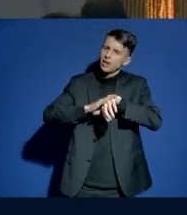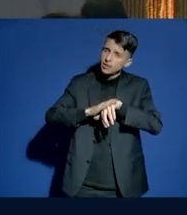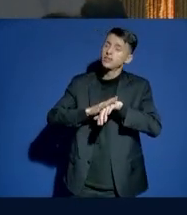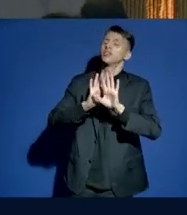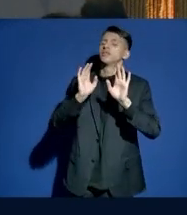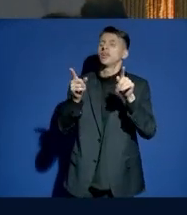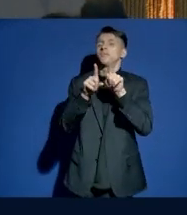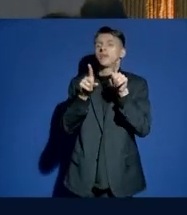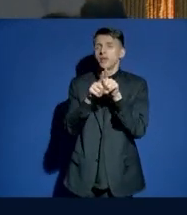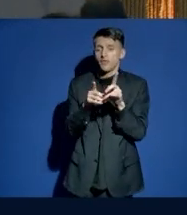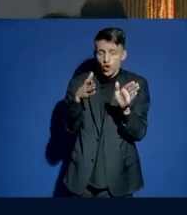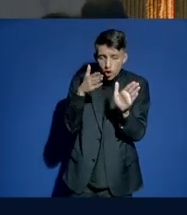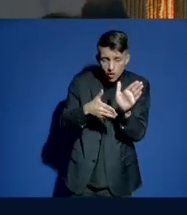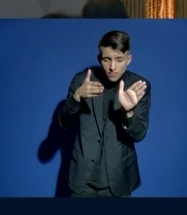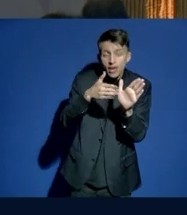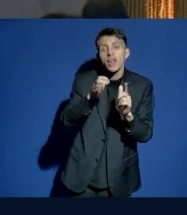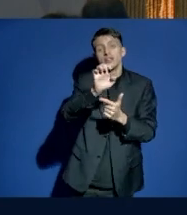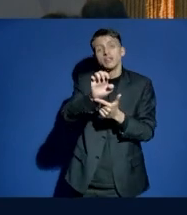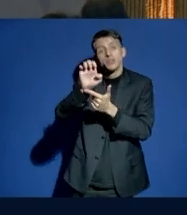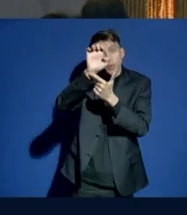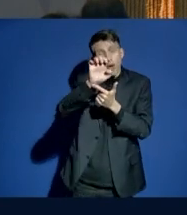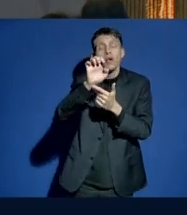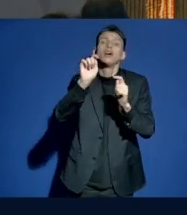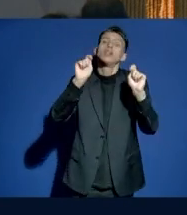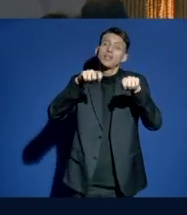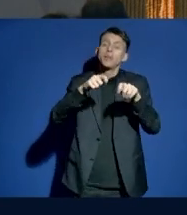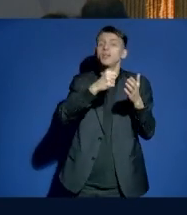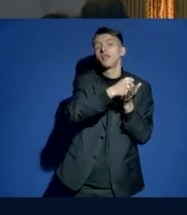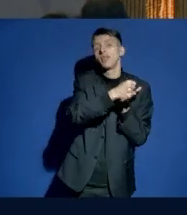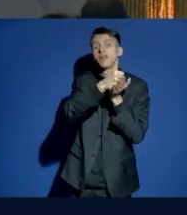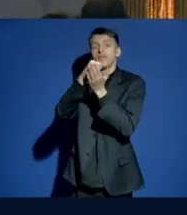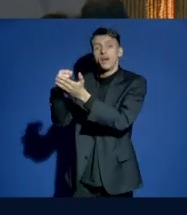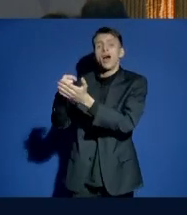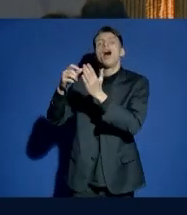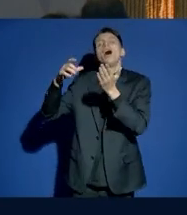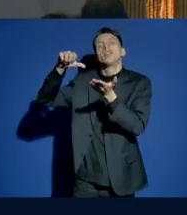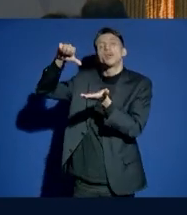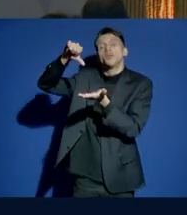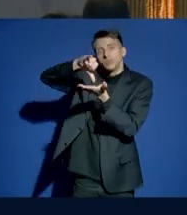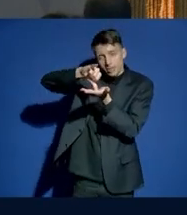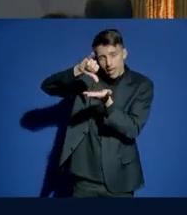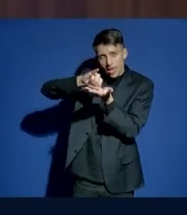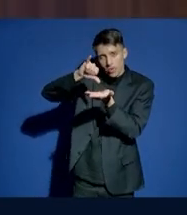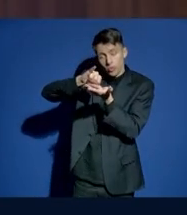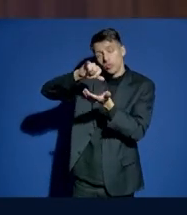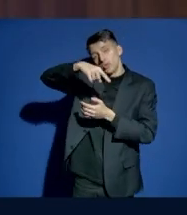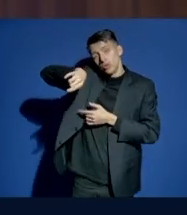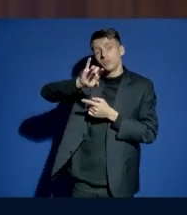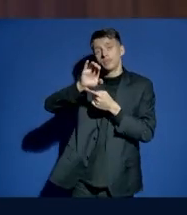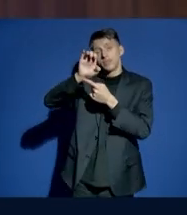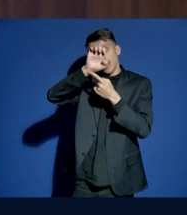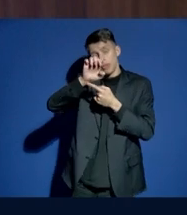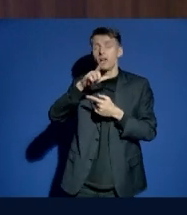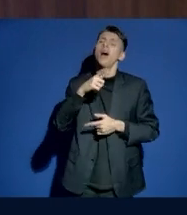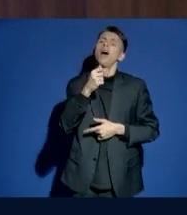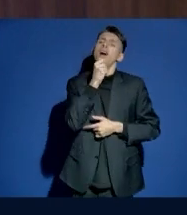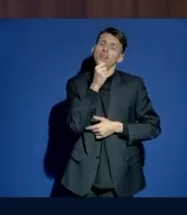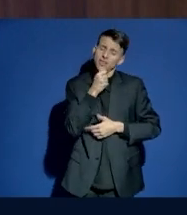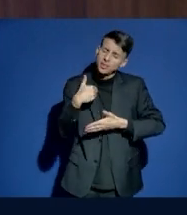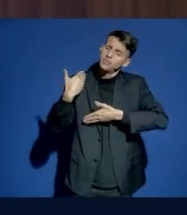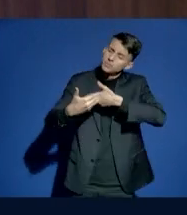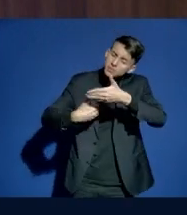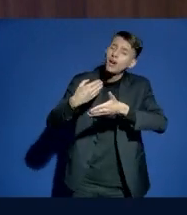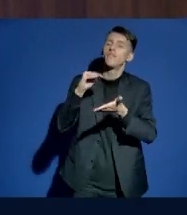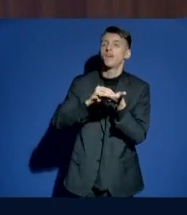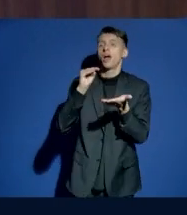ferrovia Estadual que vai permitir que nós possamos chegar até a região central do nosso estado e tendo um grande desafio ainda para melhorar